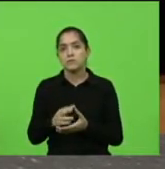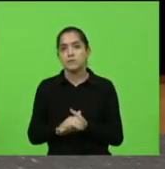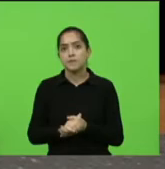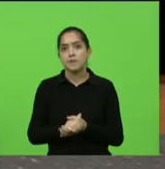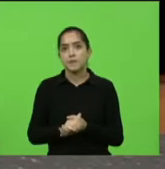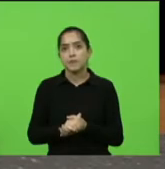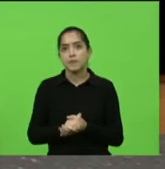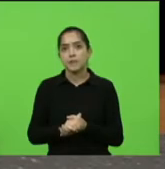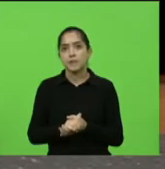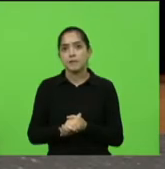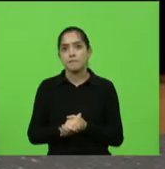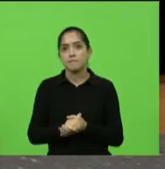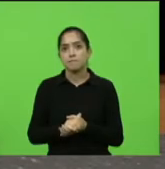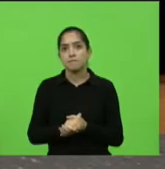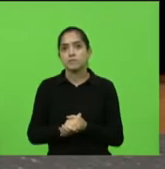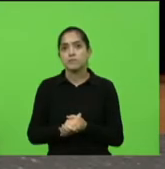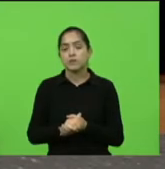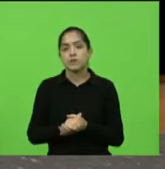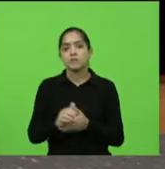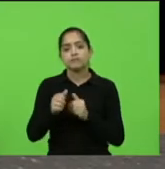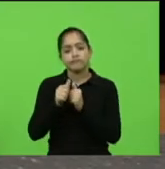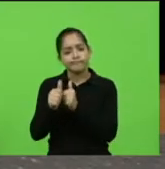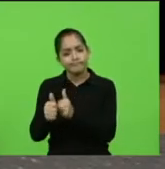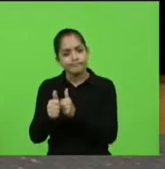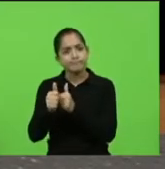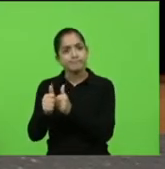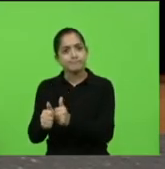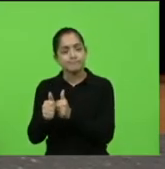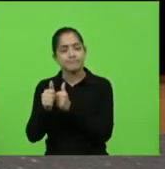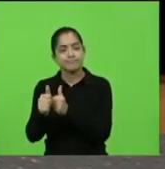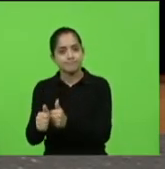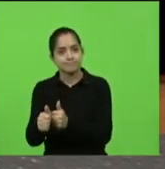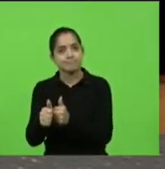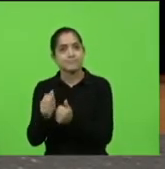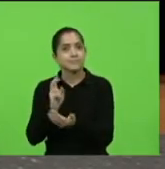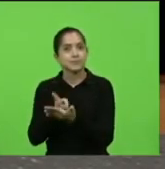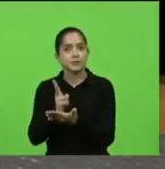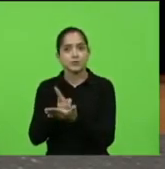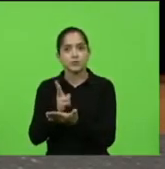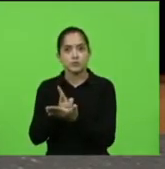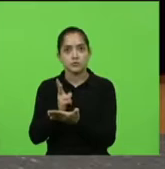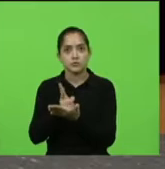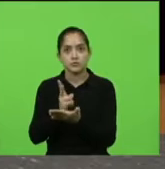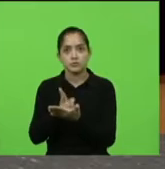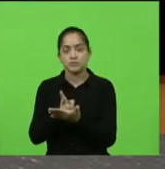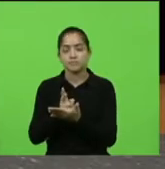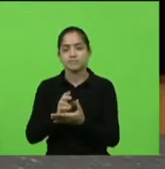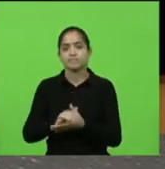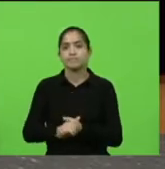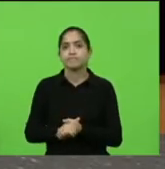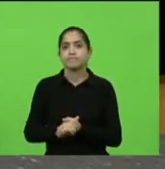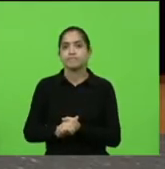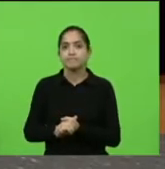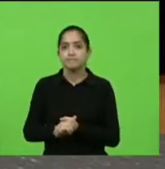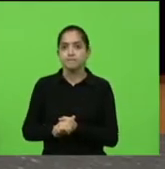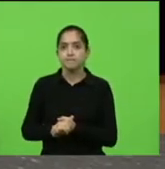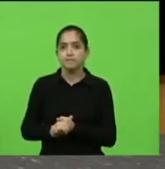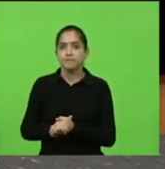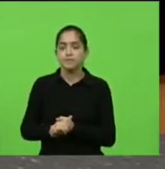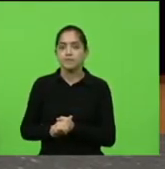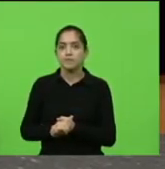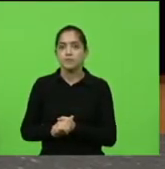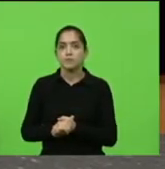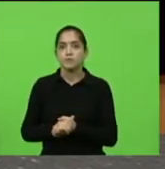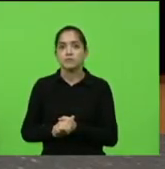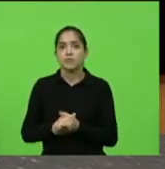seu discípulo que fui e que sou. Em nenhum momento ele